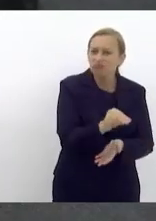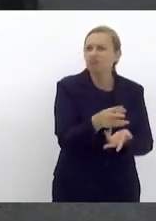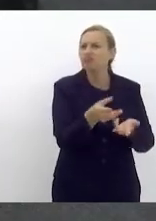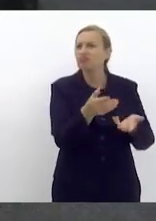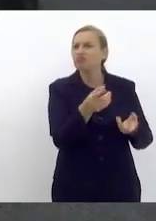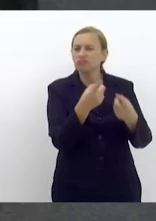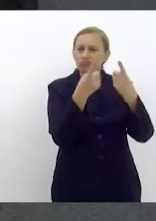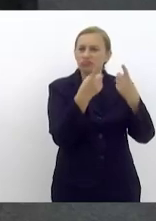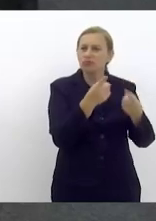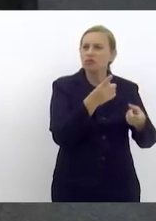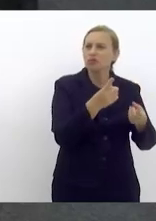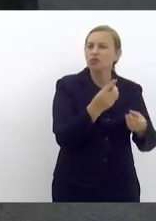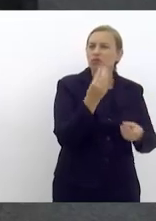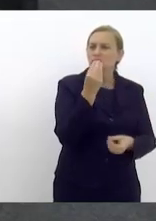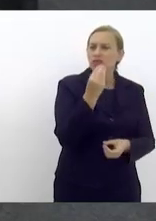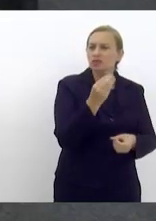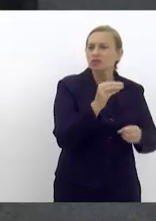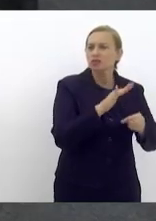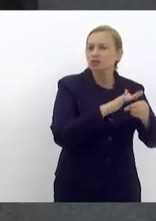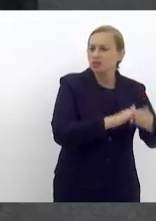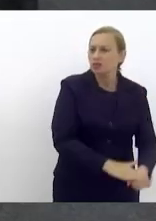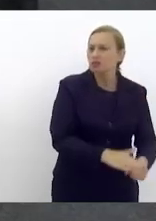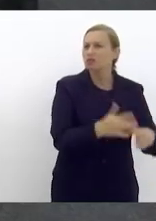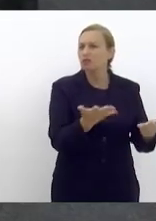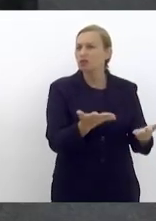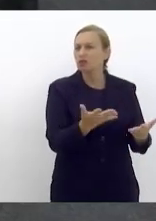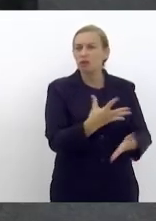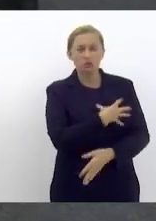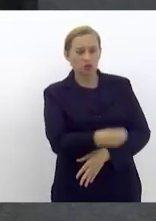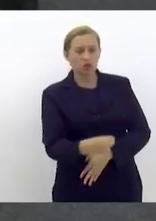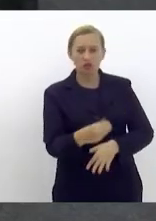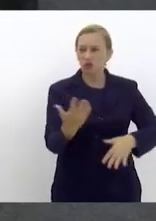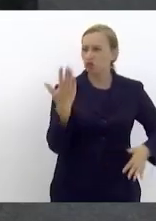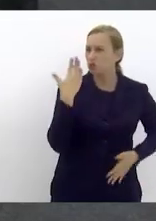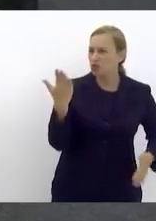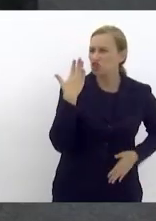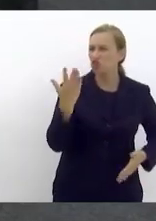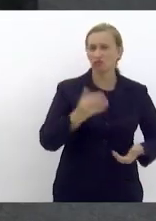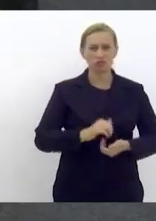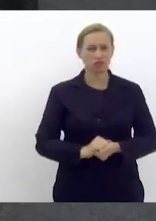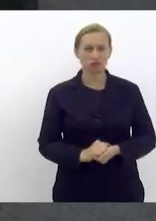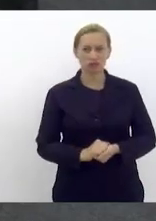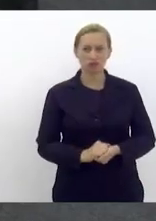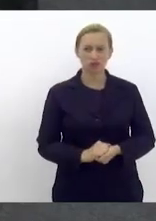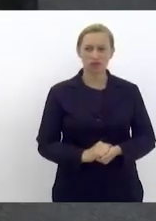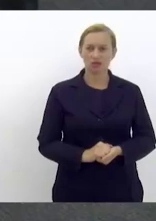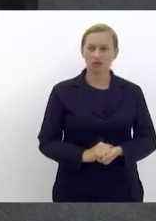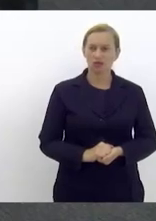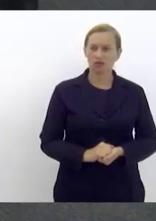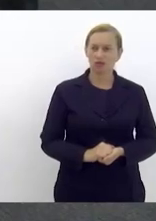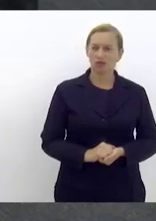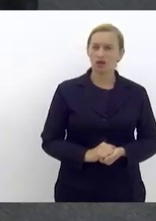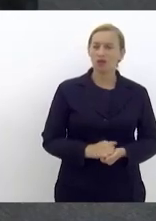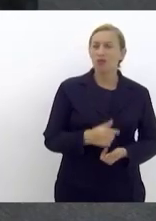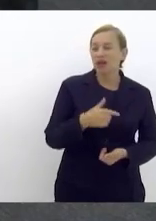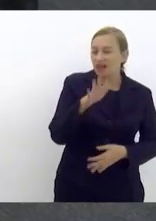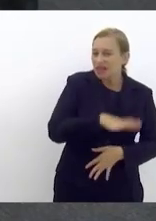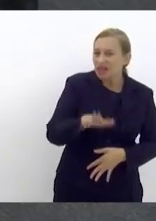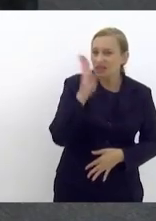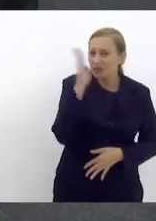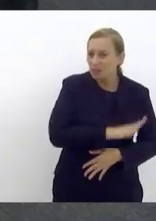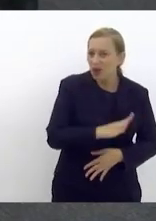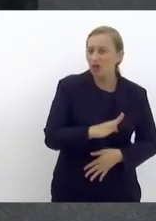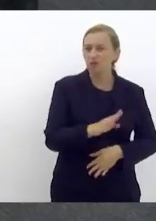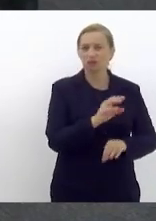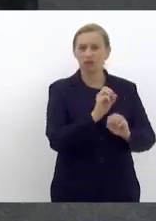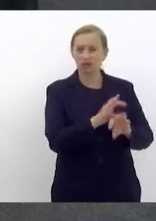aviltado, humilhado pelo filho do traficante, pelo maldoso da sala de aula?